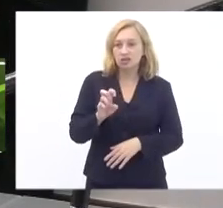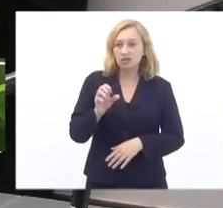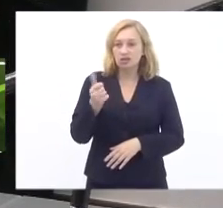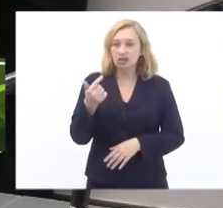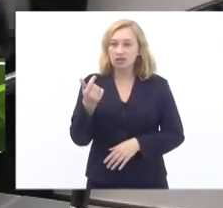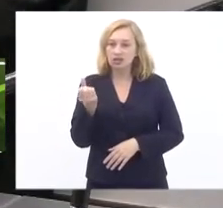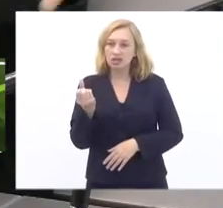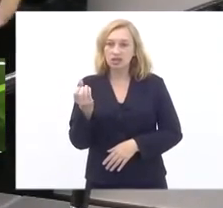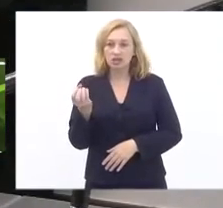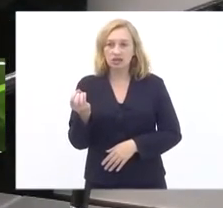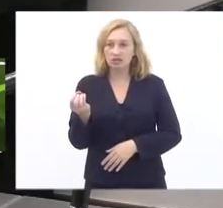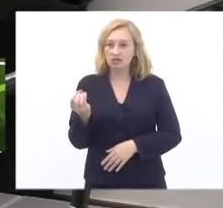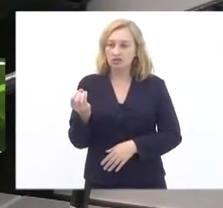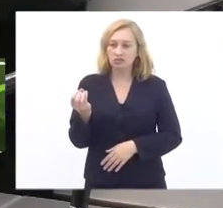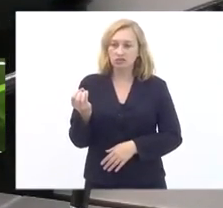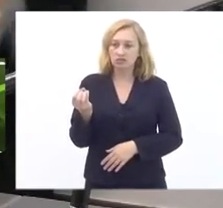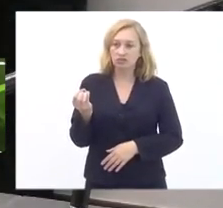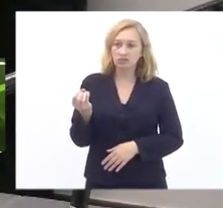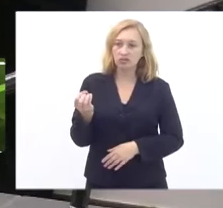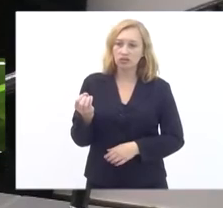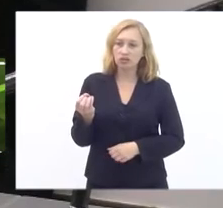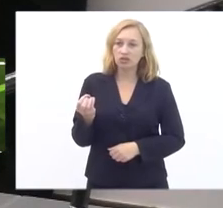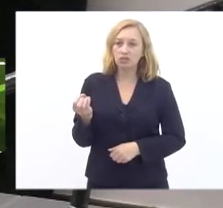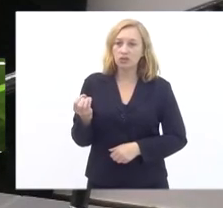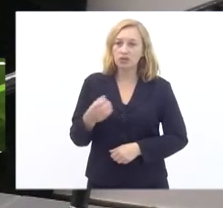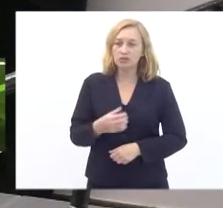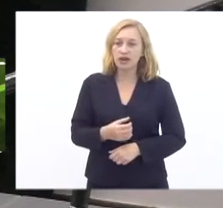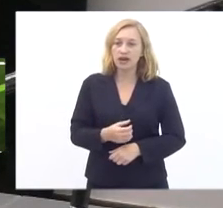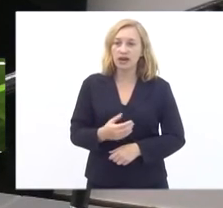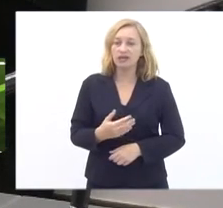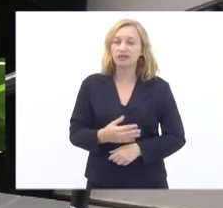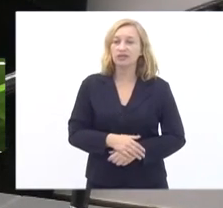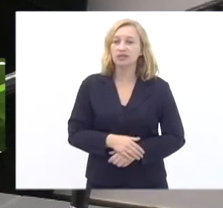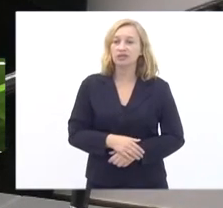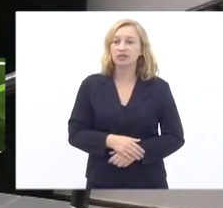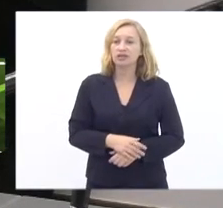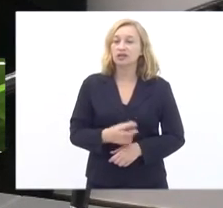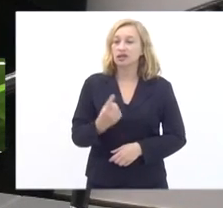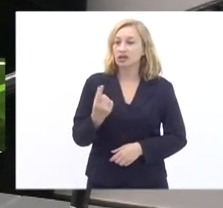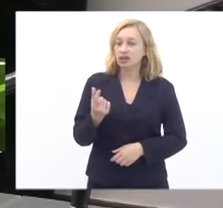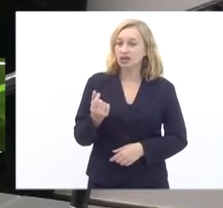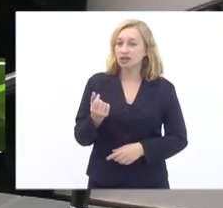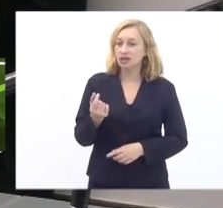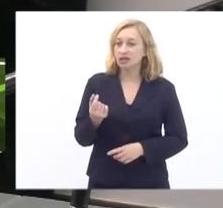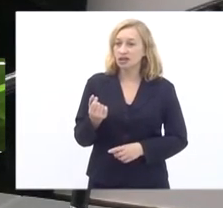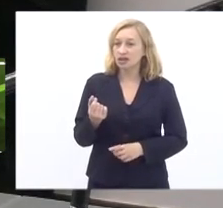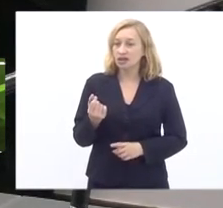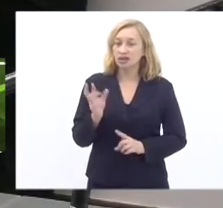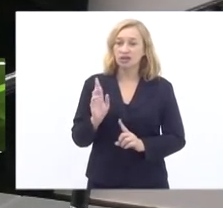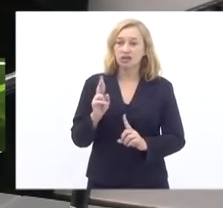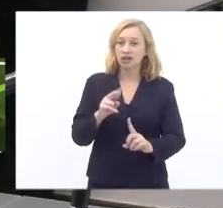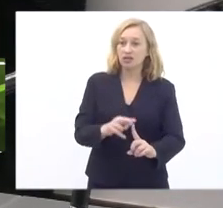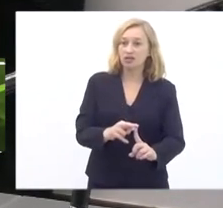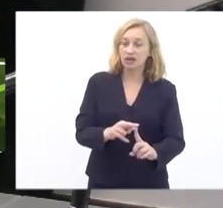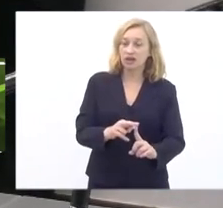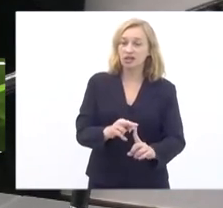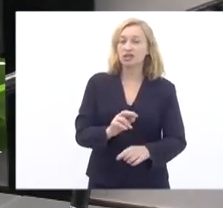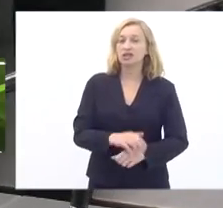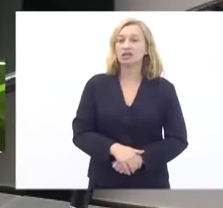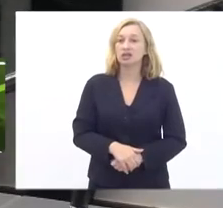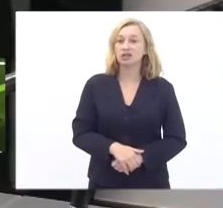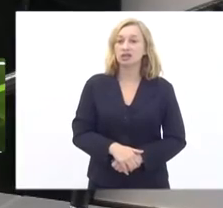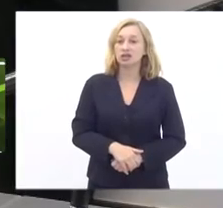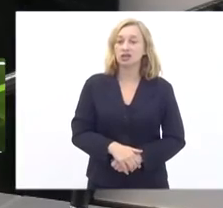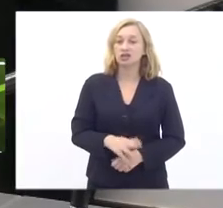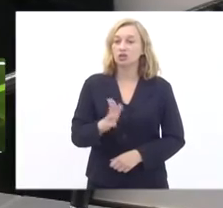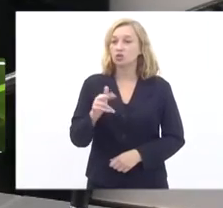5,60, pegando os índices. Uhum. E a tarifa de referência, ela jamais, e aí não é